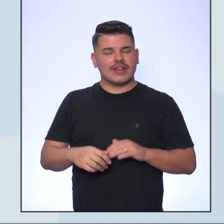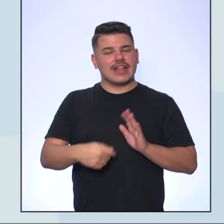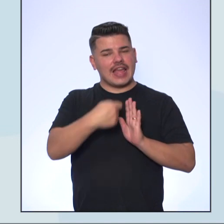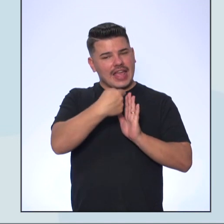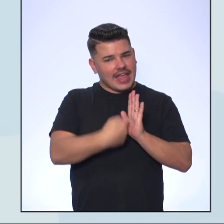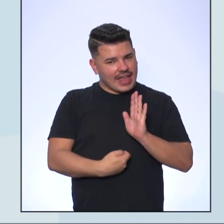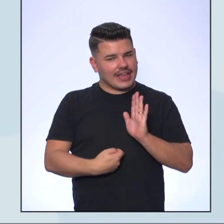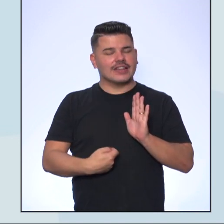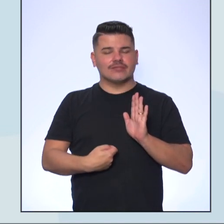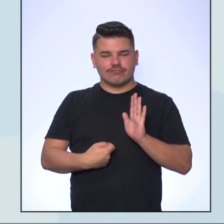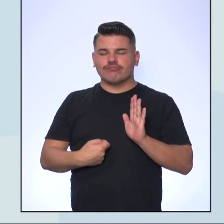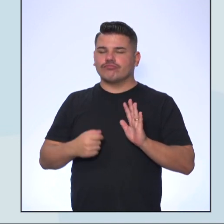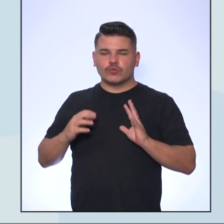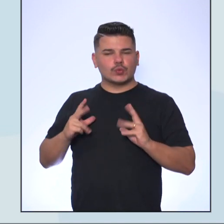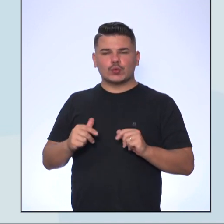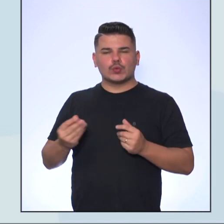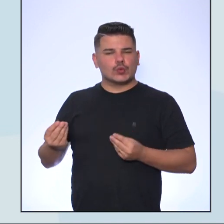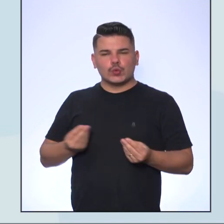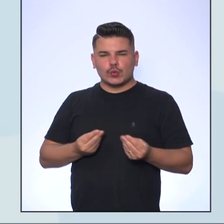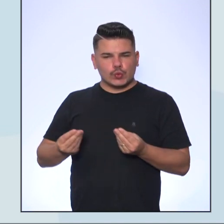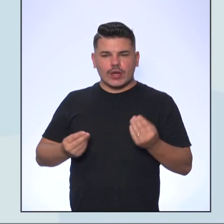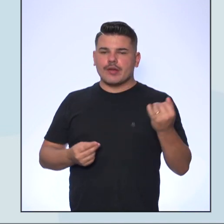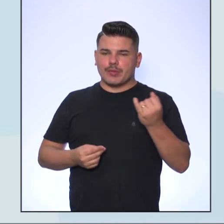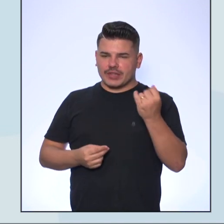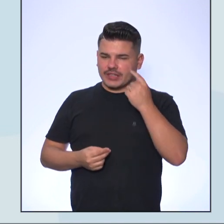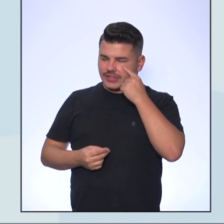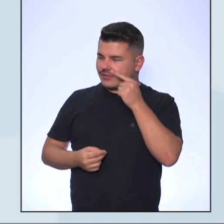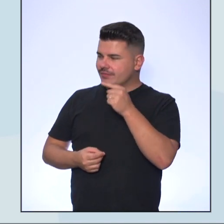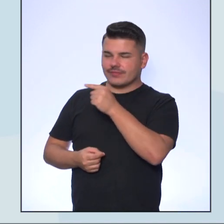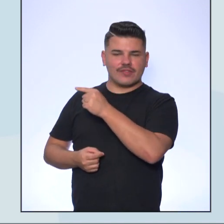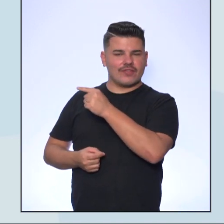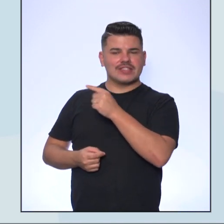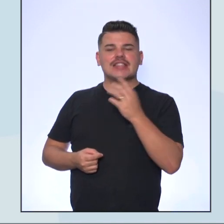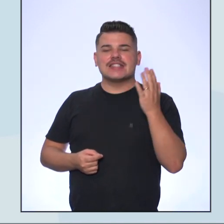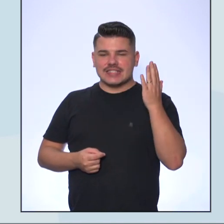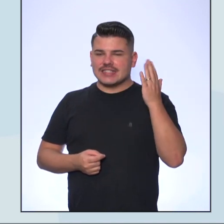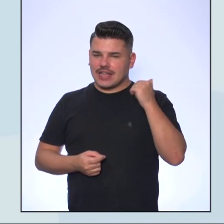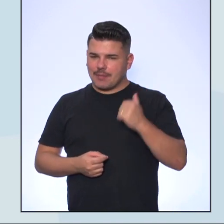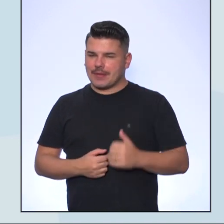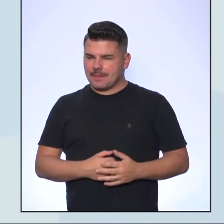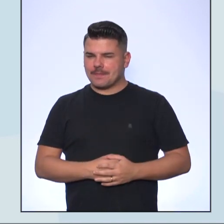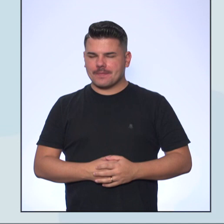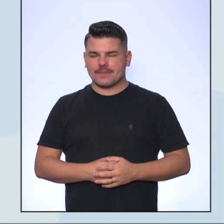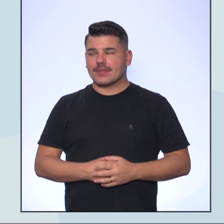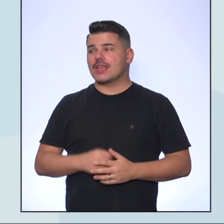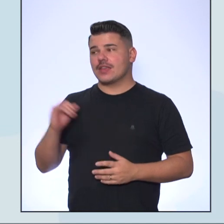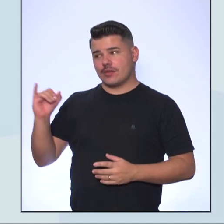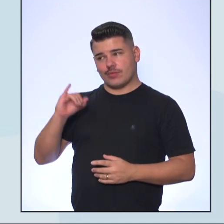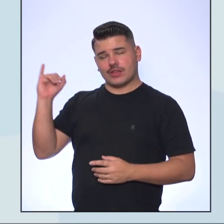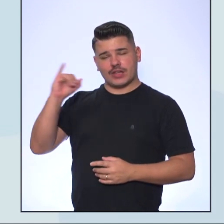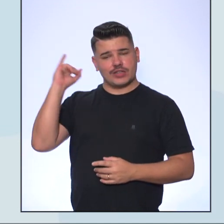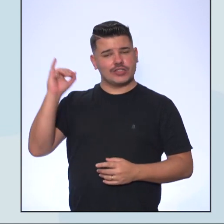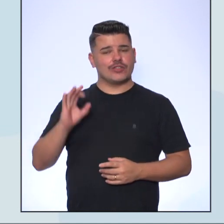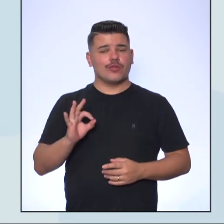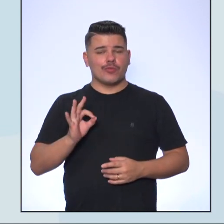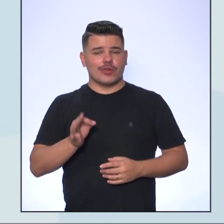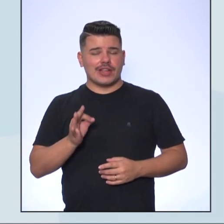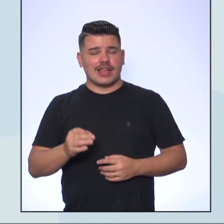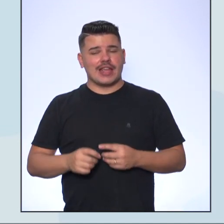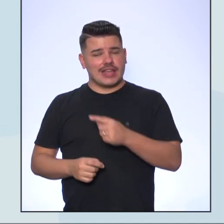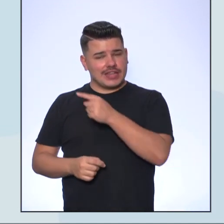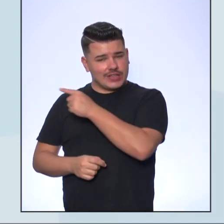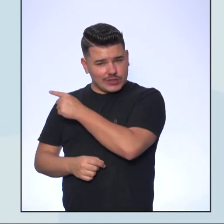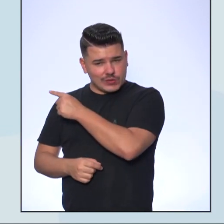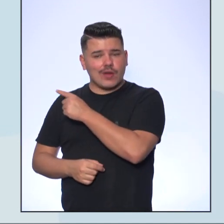ponto super importante. Você saber o que vai cair na avaliação é muito importante, né, Cláudio? É muito importante, vale destacar que a matriz de